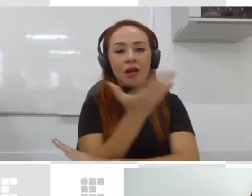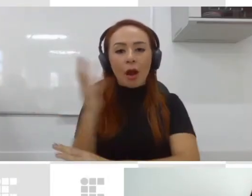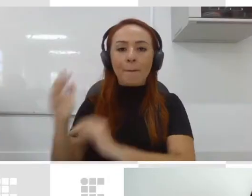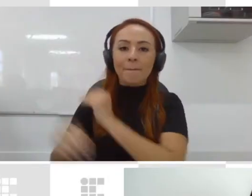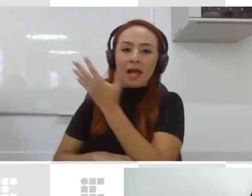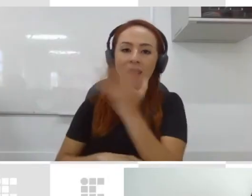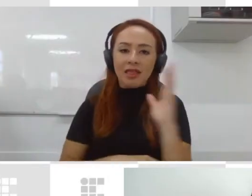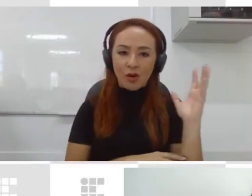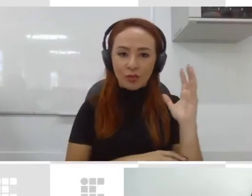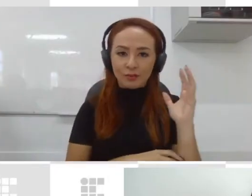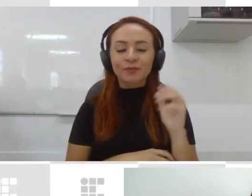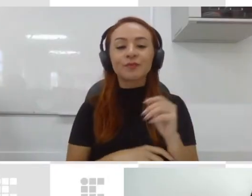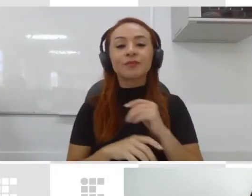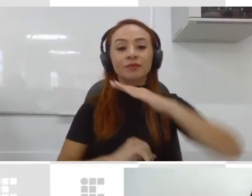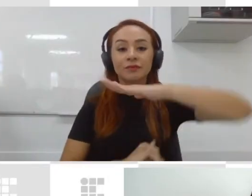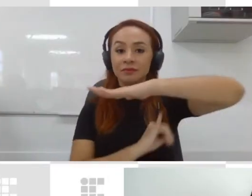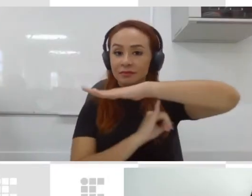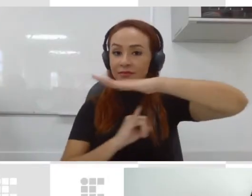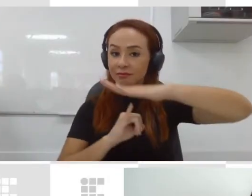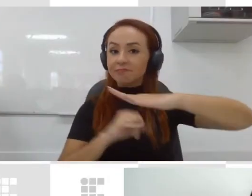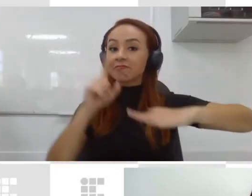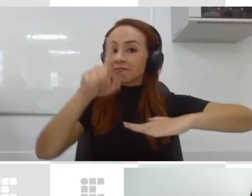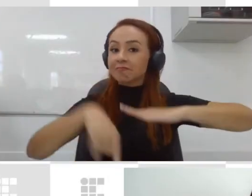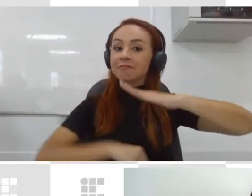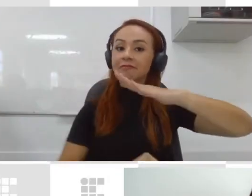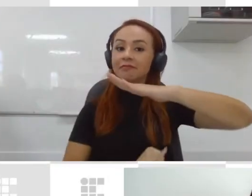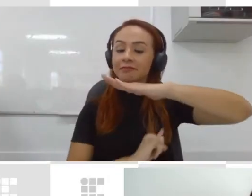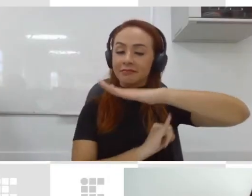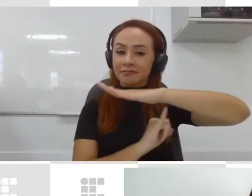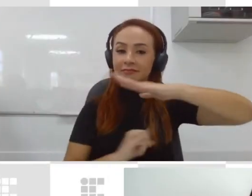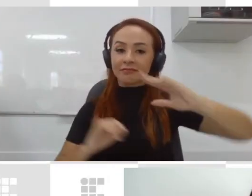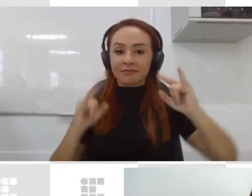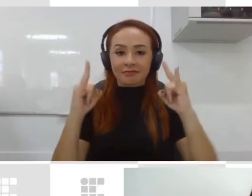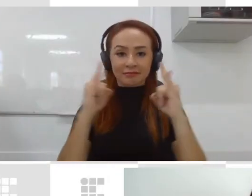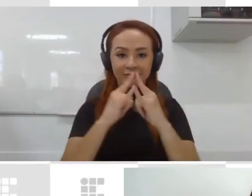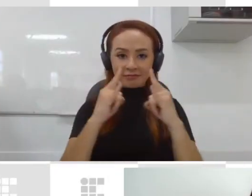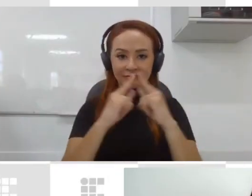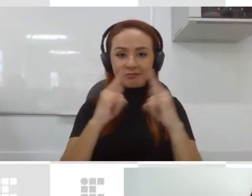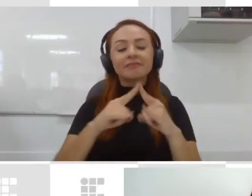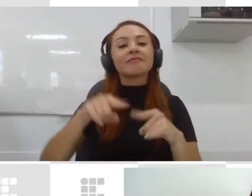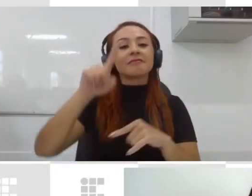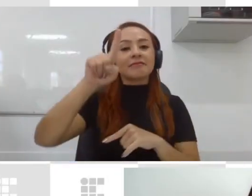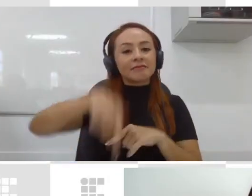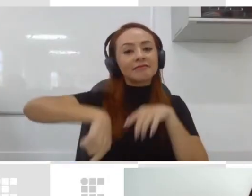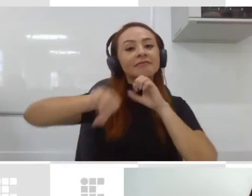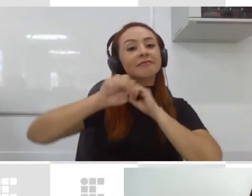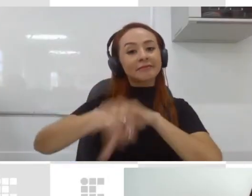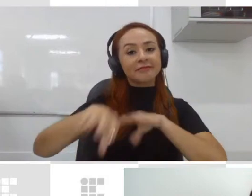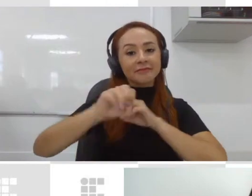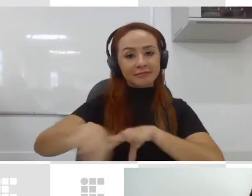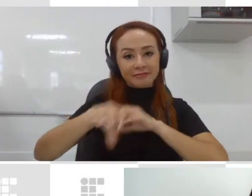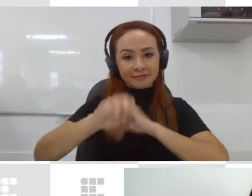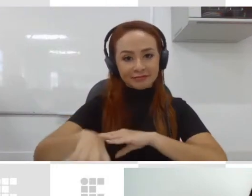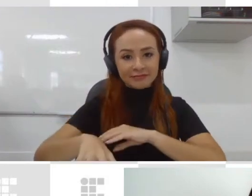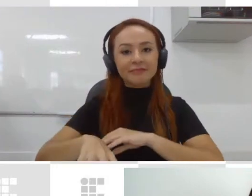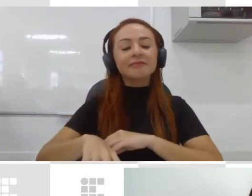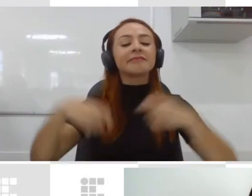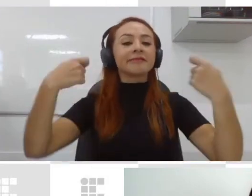de educação, ela precisa passar essa formação aos nossos alunos, aos nossos colaboradores, aos nossos